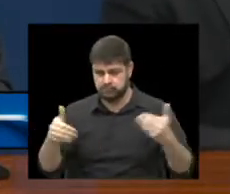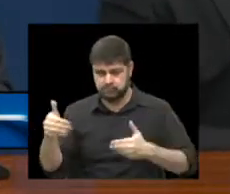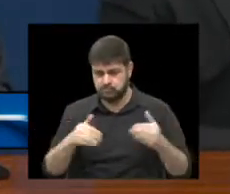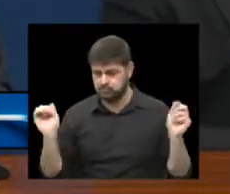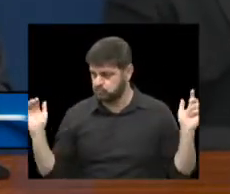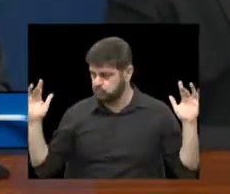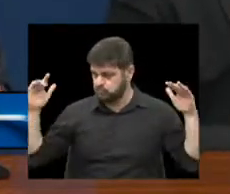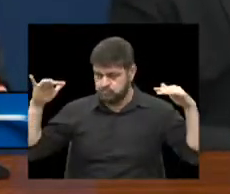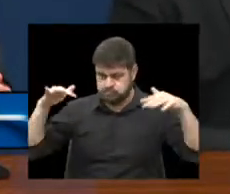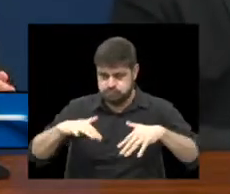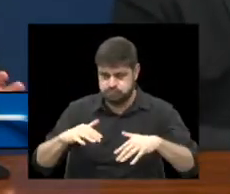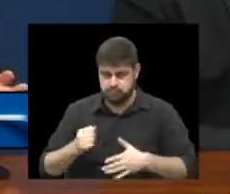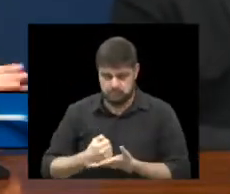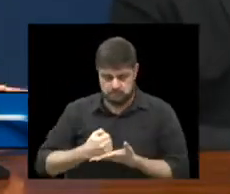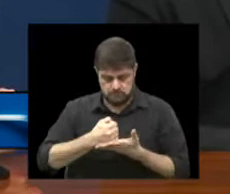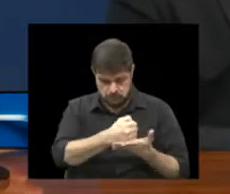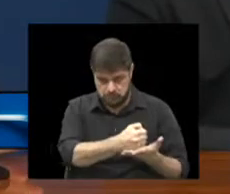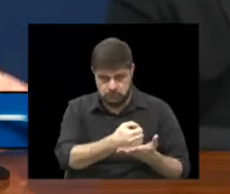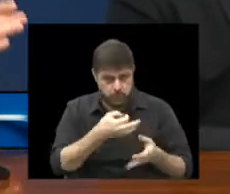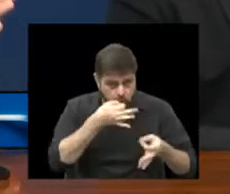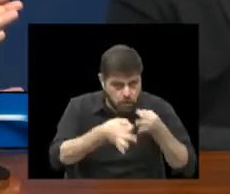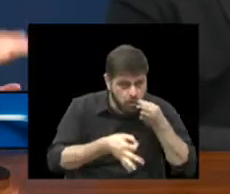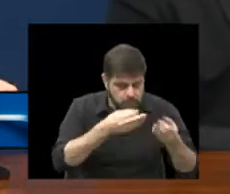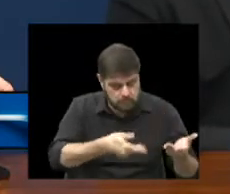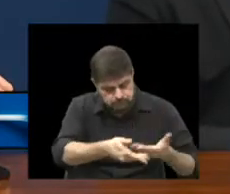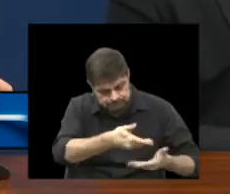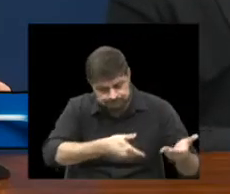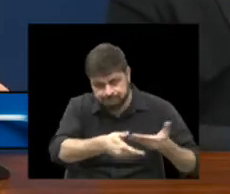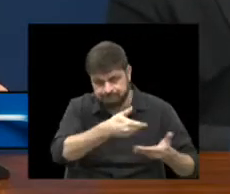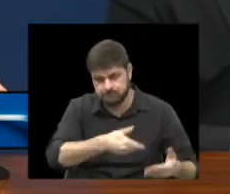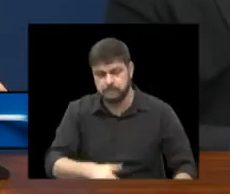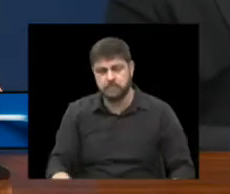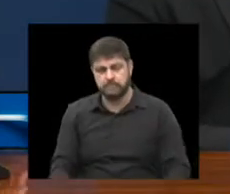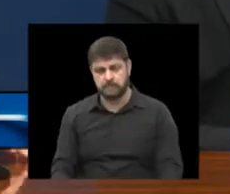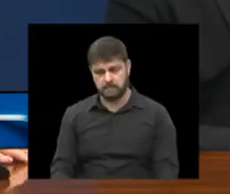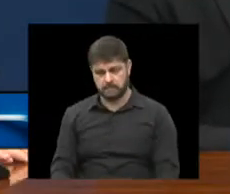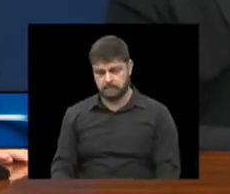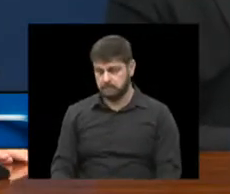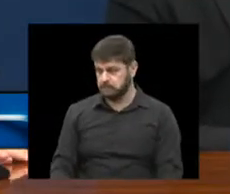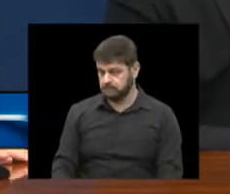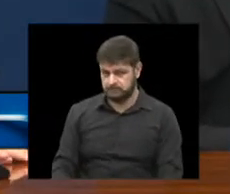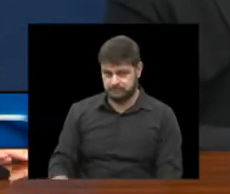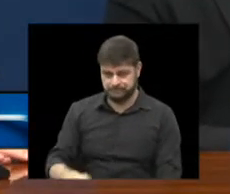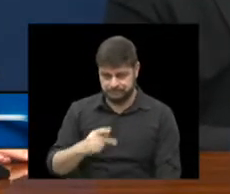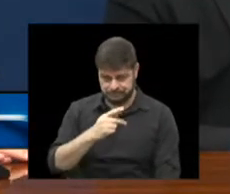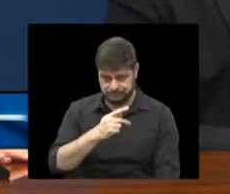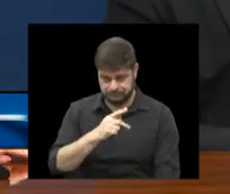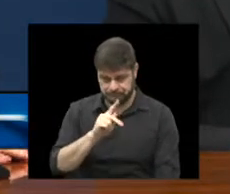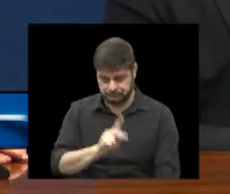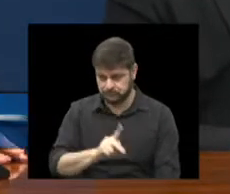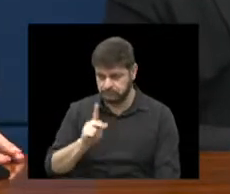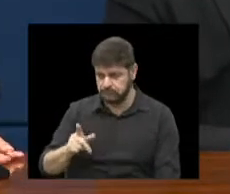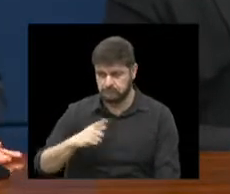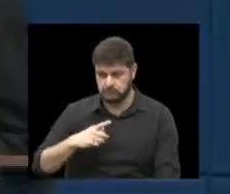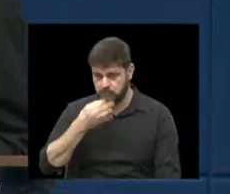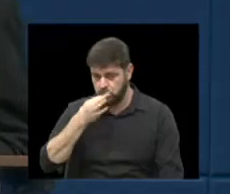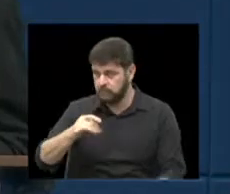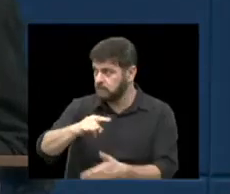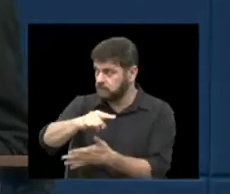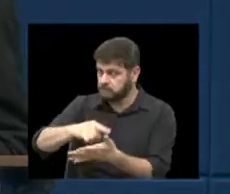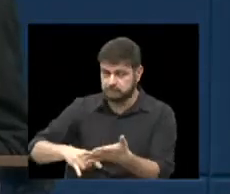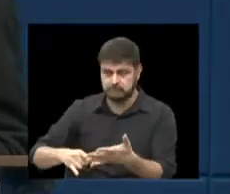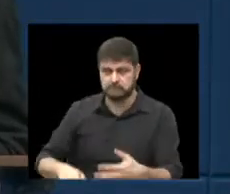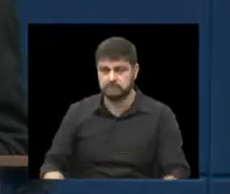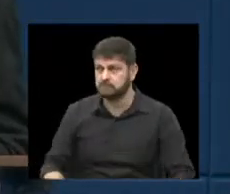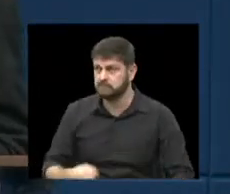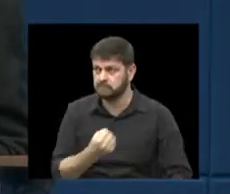todos para que contribua neste projeto. Vereador professor Alberto tem a tribuna para exarar parecer as moções. Moção